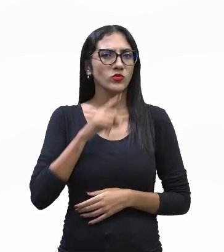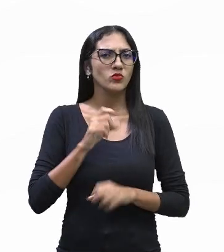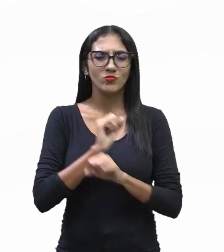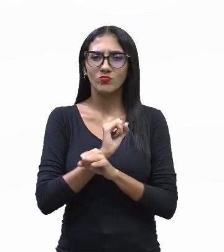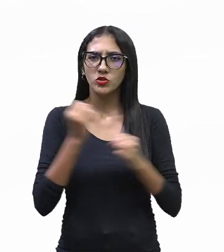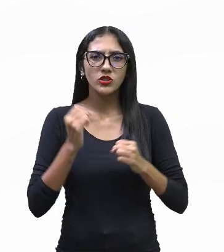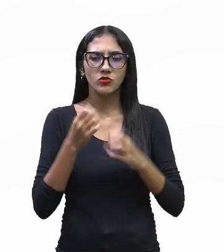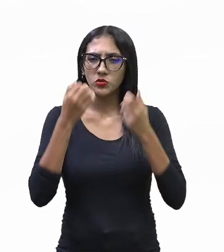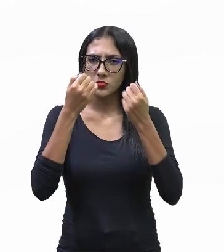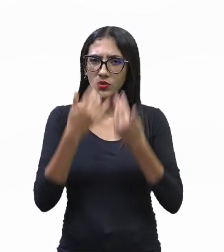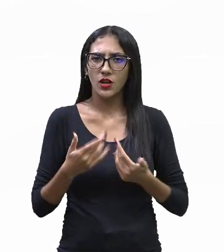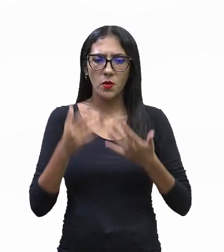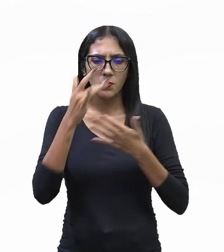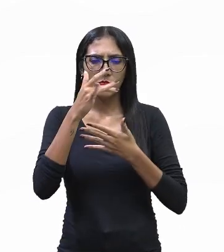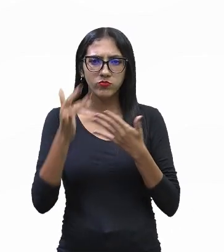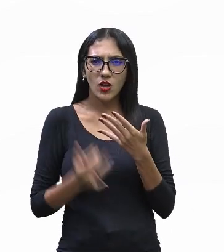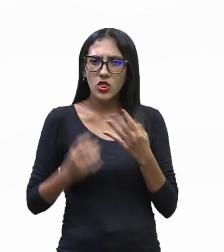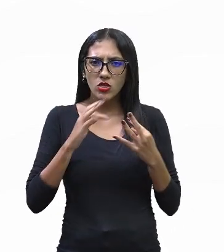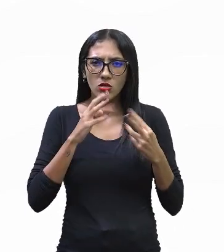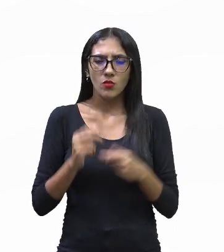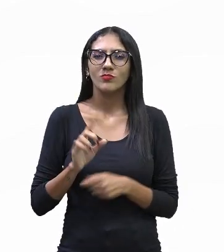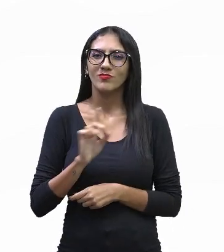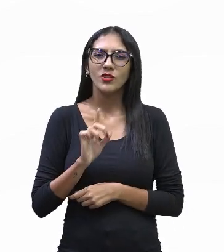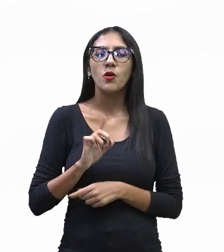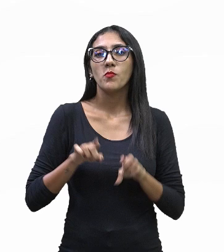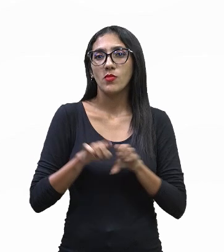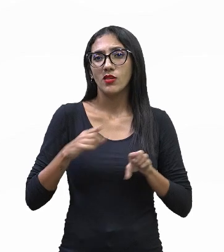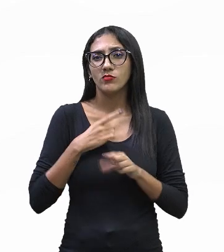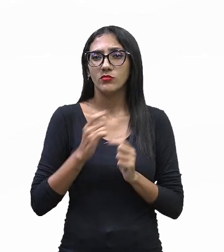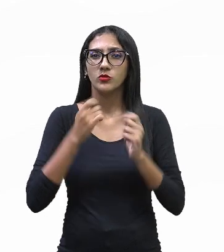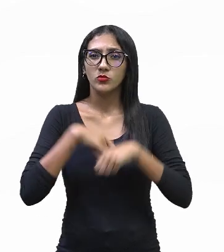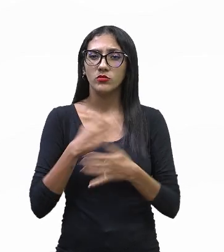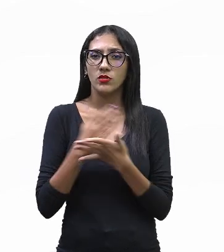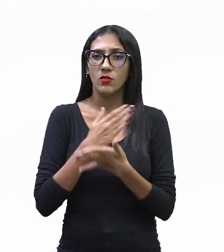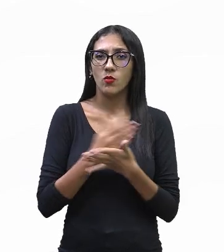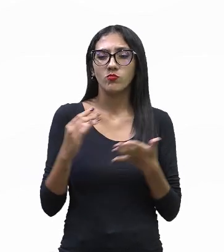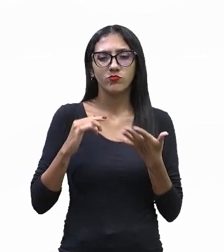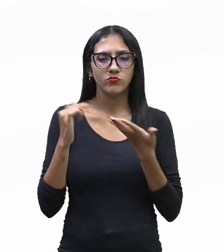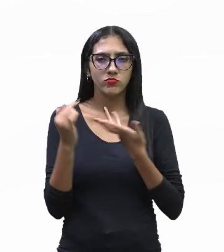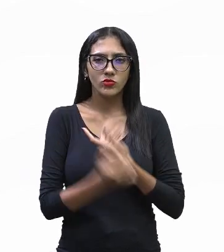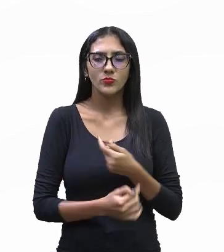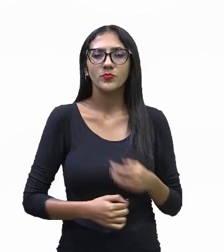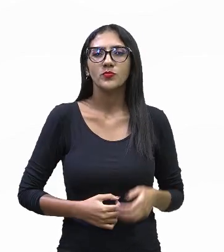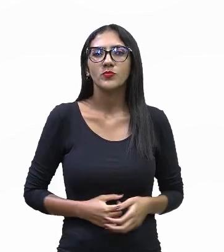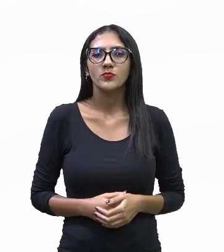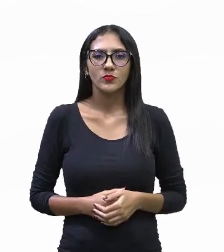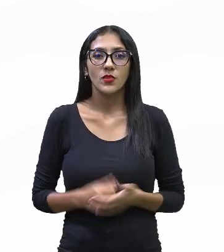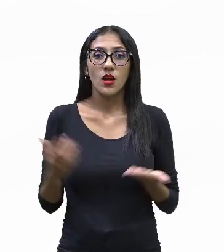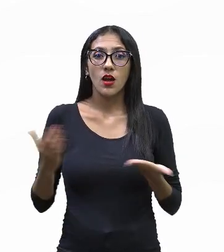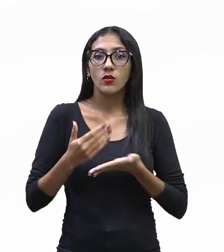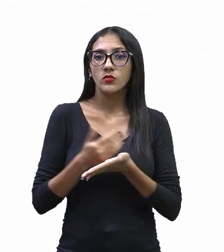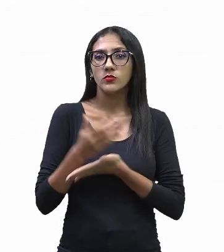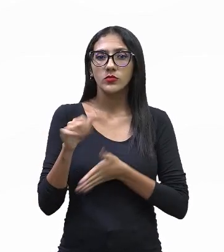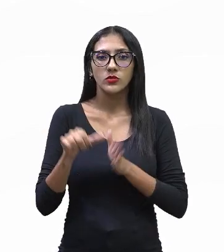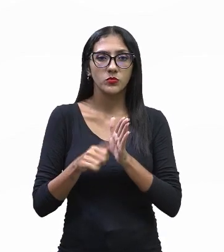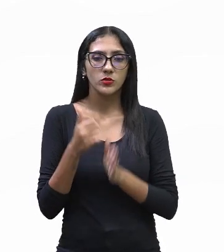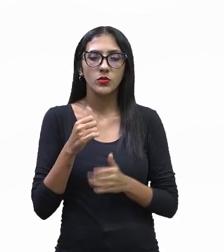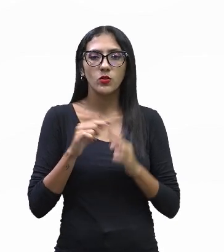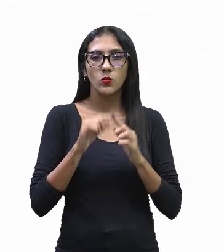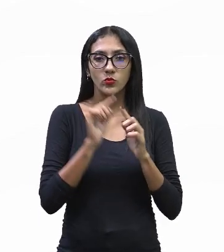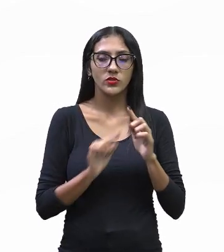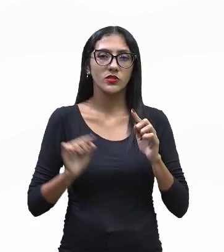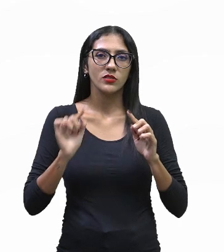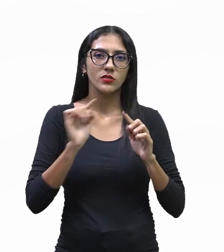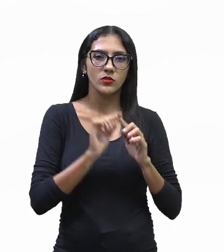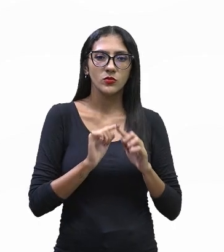muito vasto, mas a gente vai tentar abordar boa parte deles. E aí eu começo falando do ciclo do carbono,